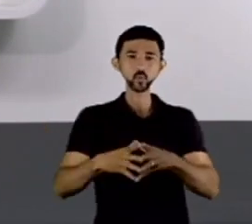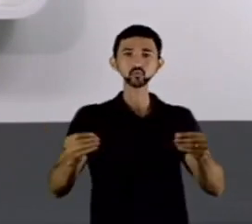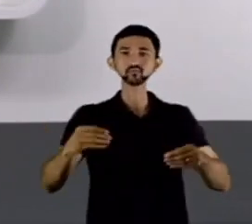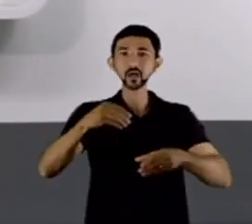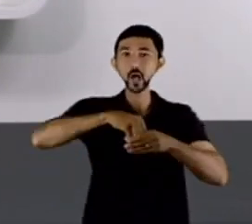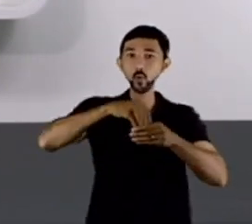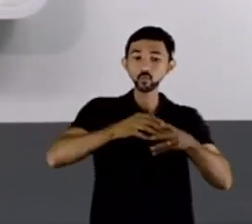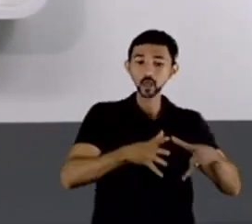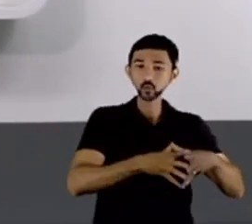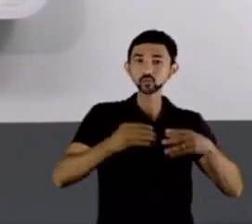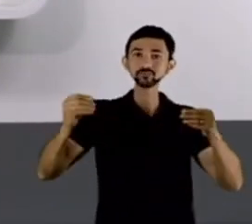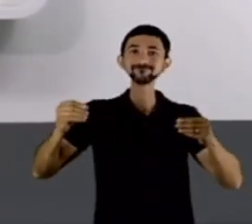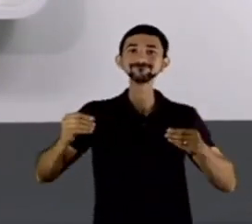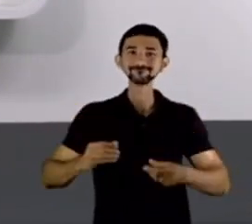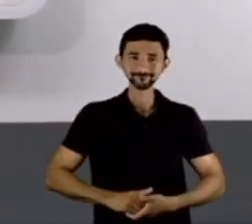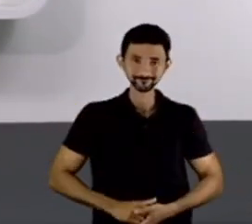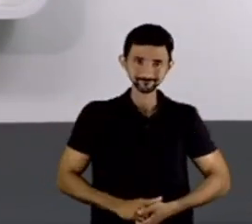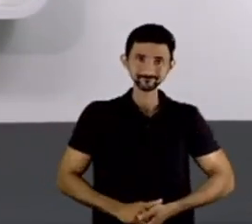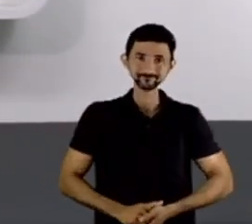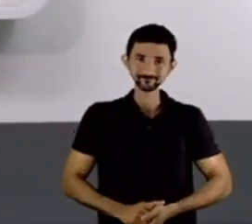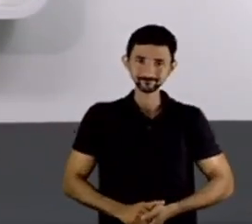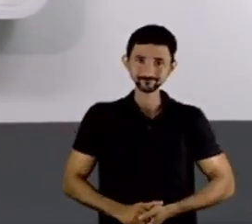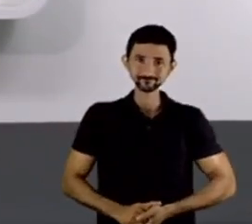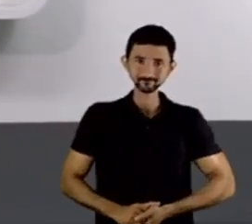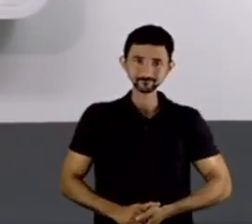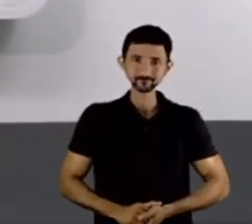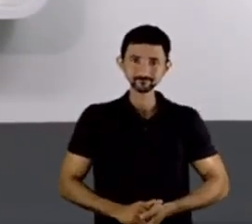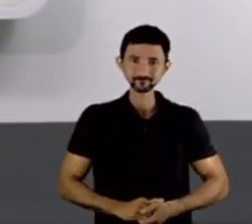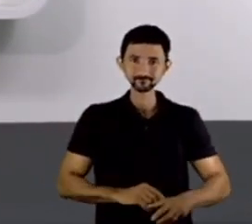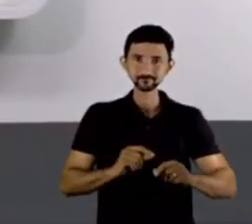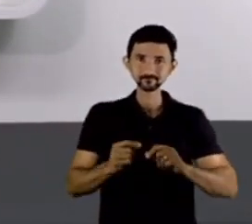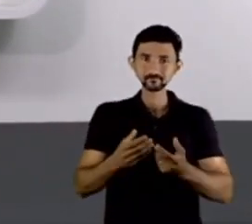Eles sumiam com as urnas, tá? Eles